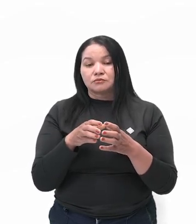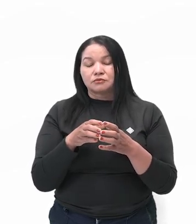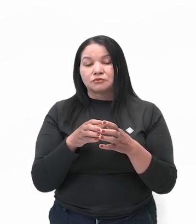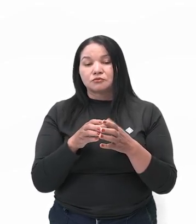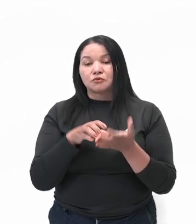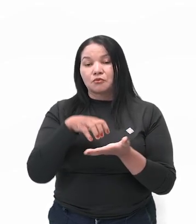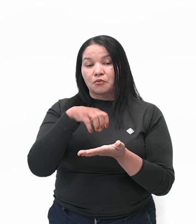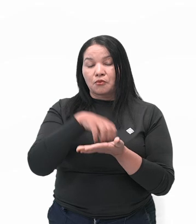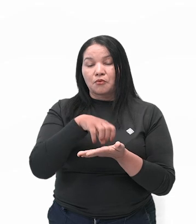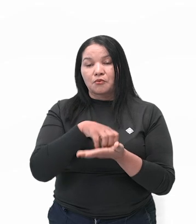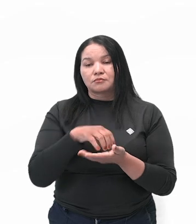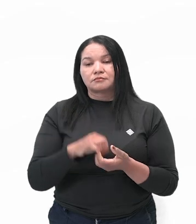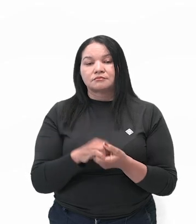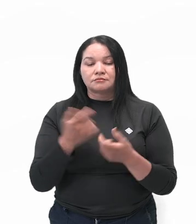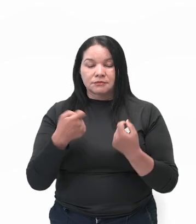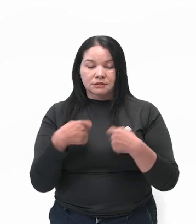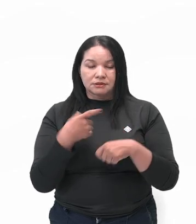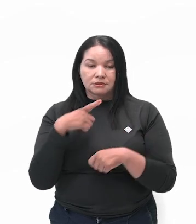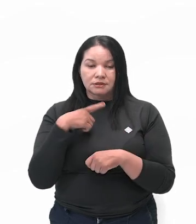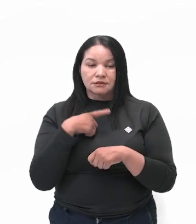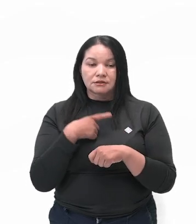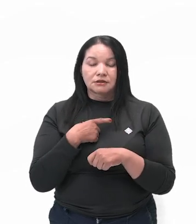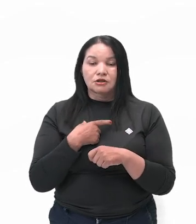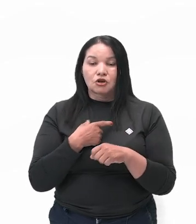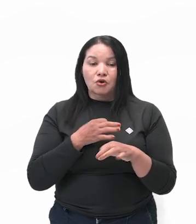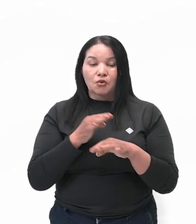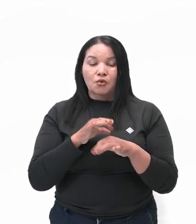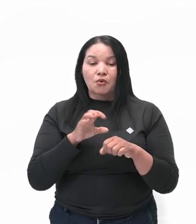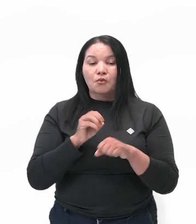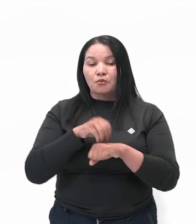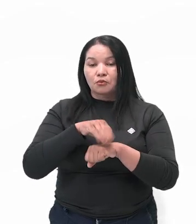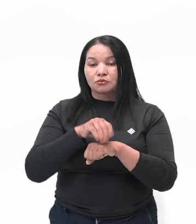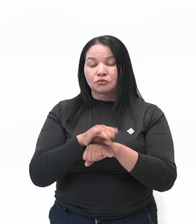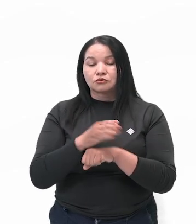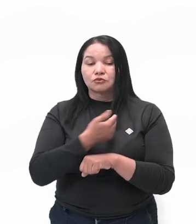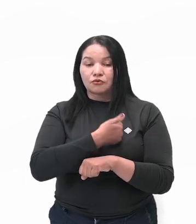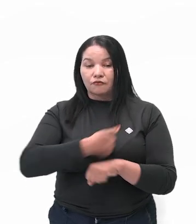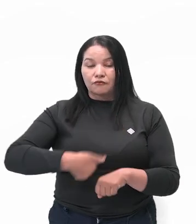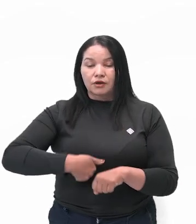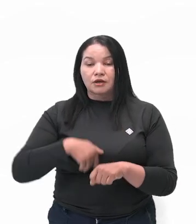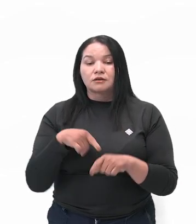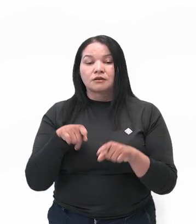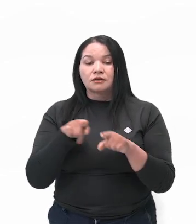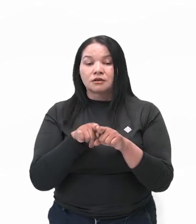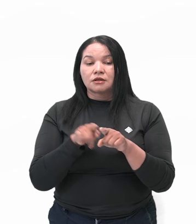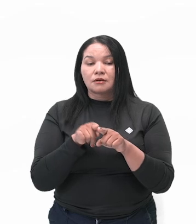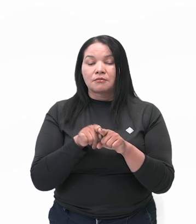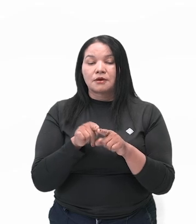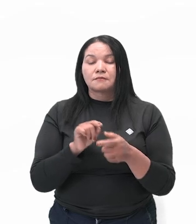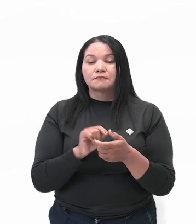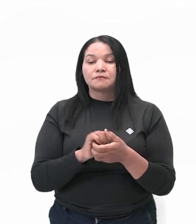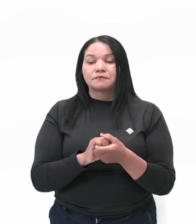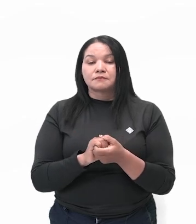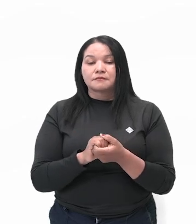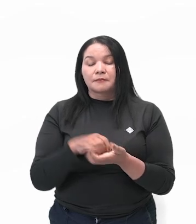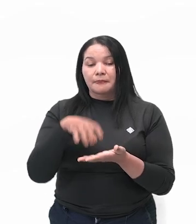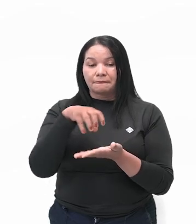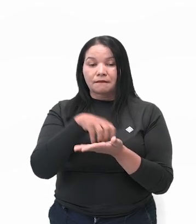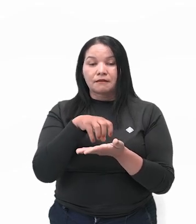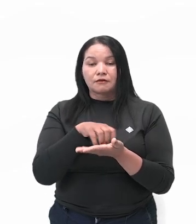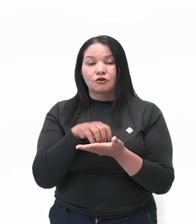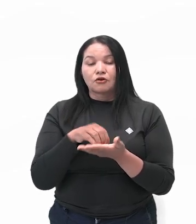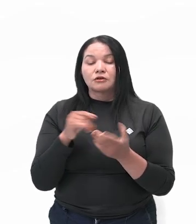communities. Então tem que ter a contribuição do governo, government, e das ONGs e das